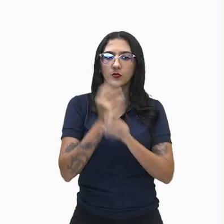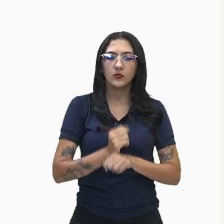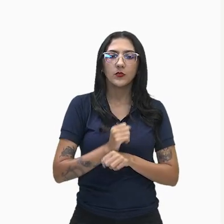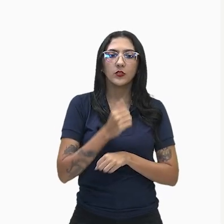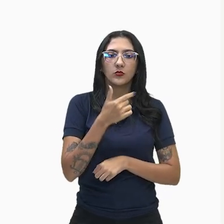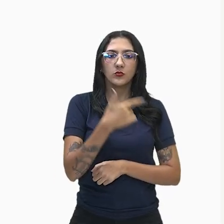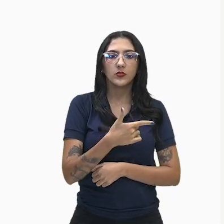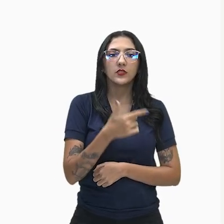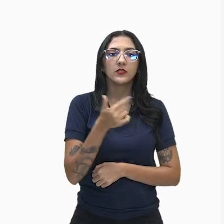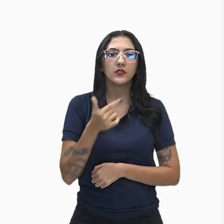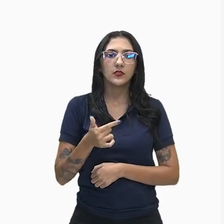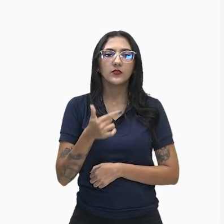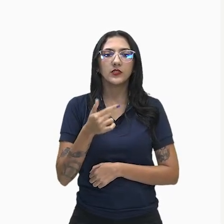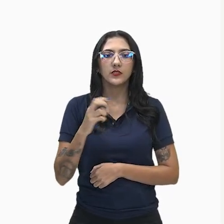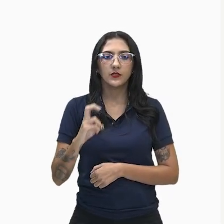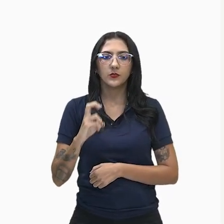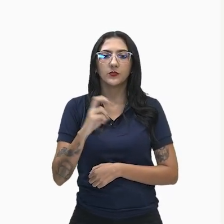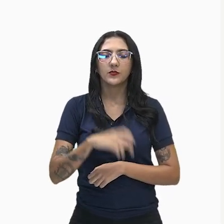225.